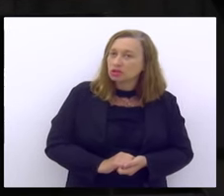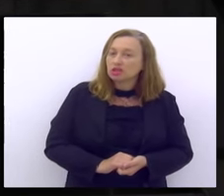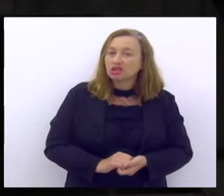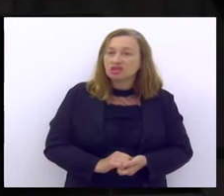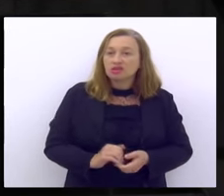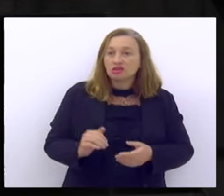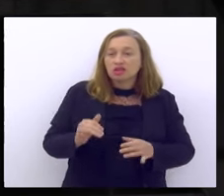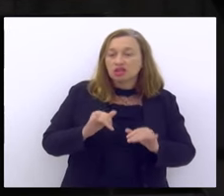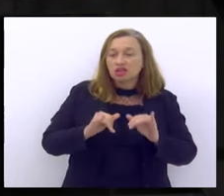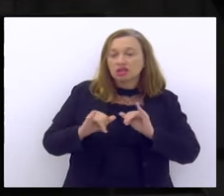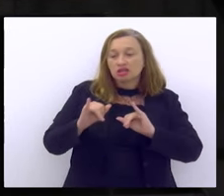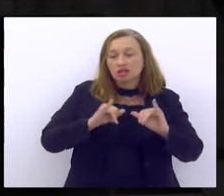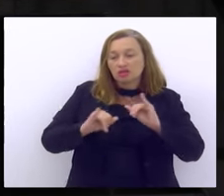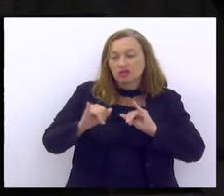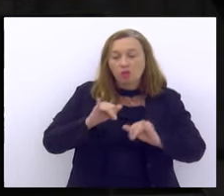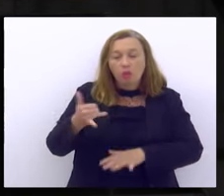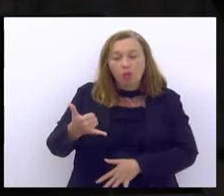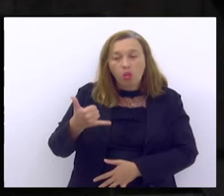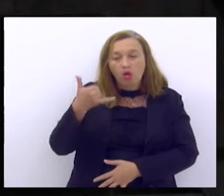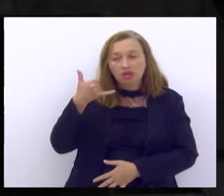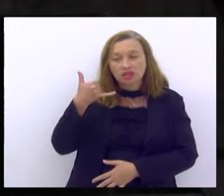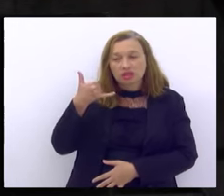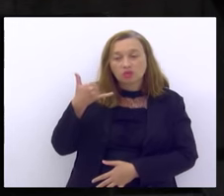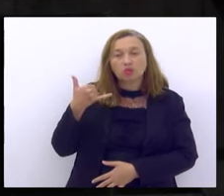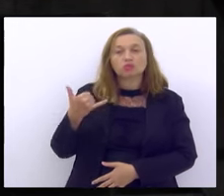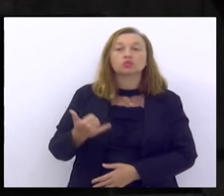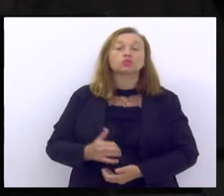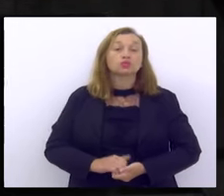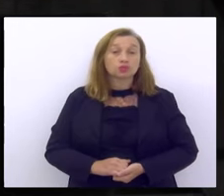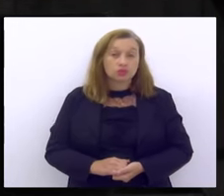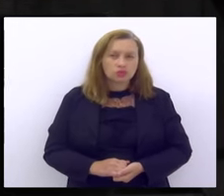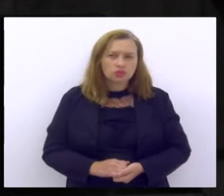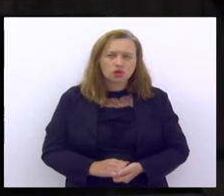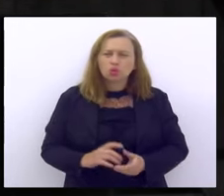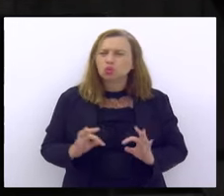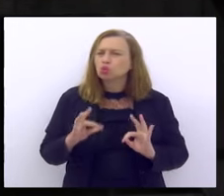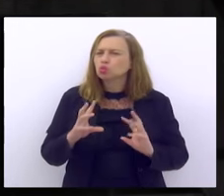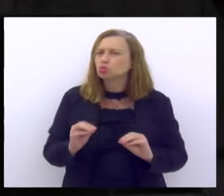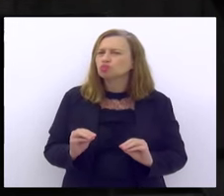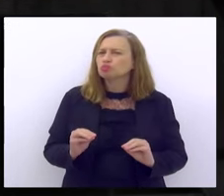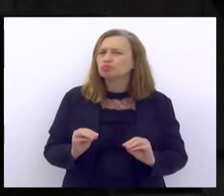recadinhos, ligações, recebemos tudo isso.